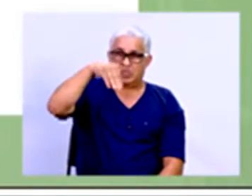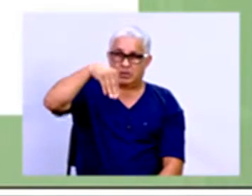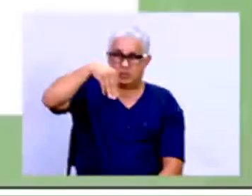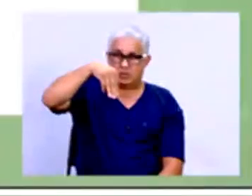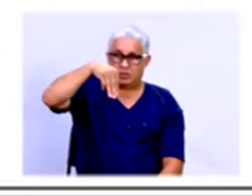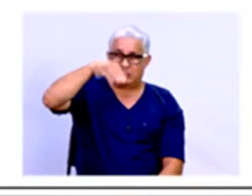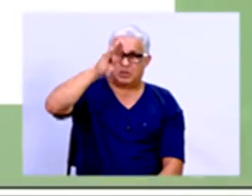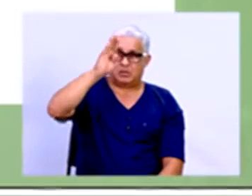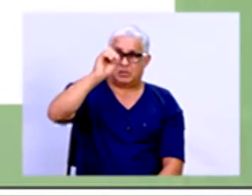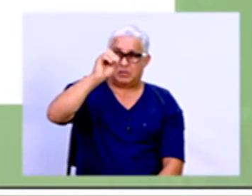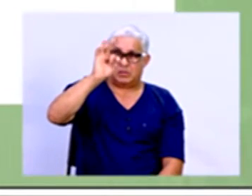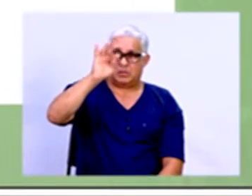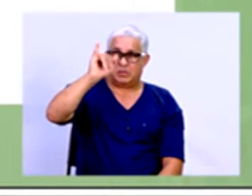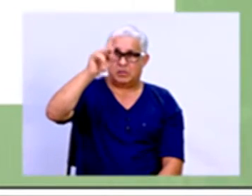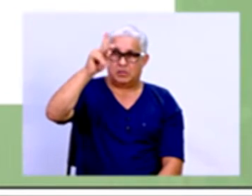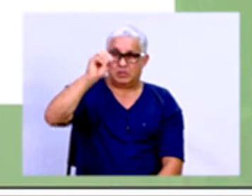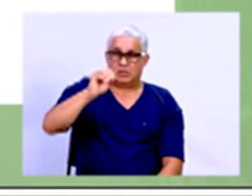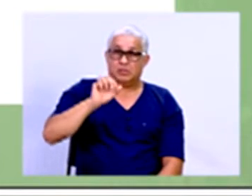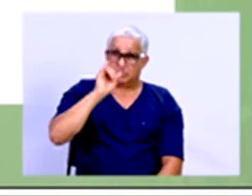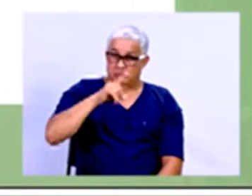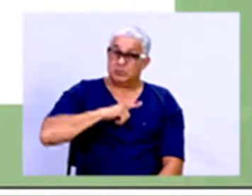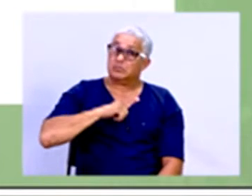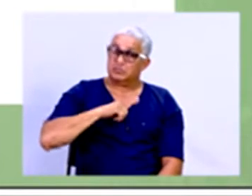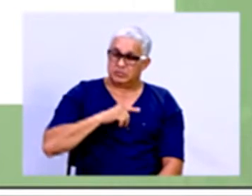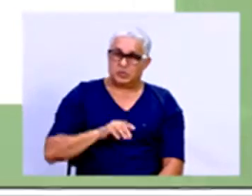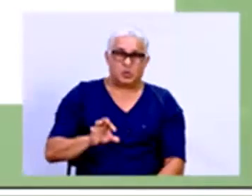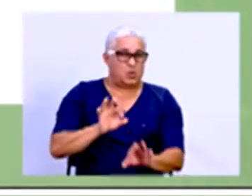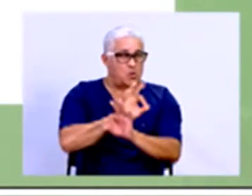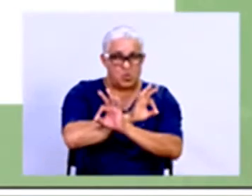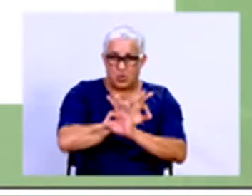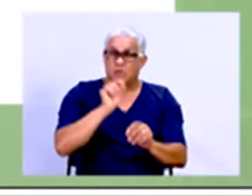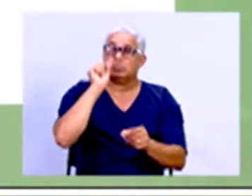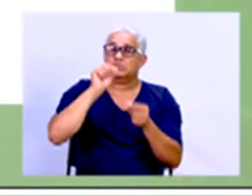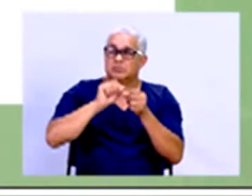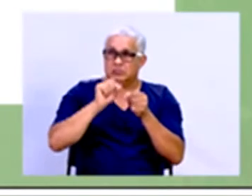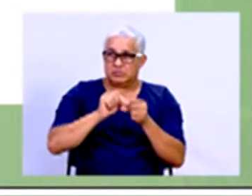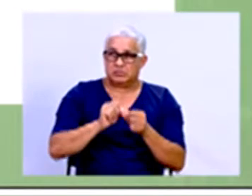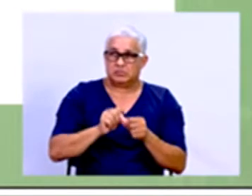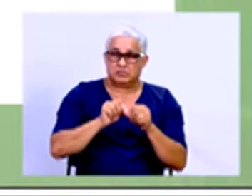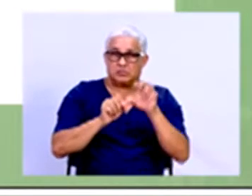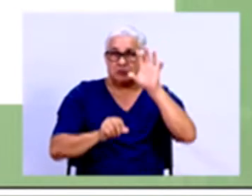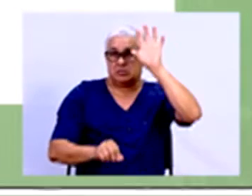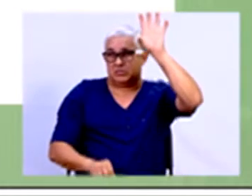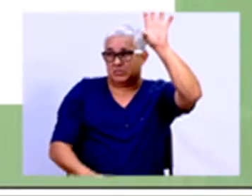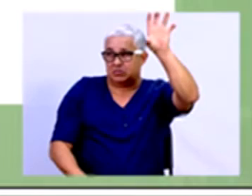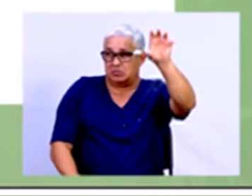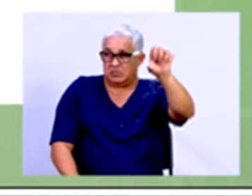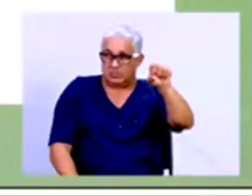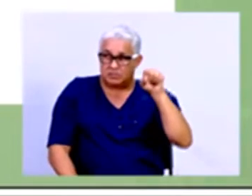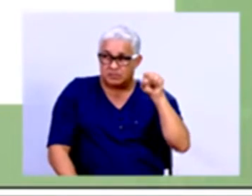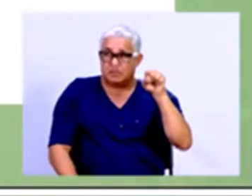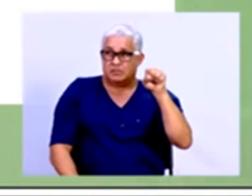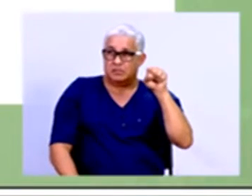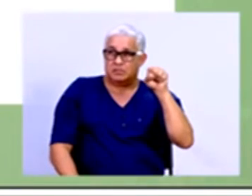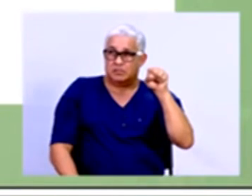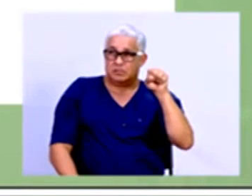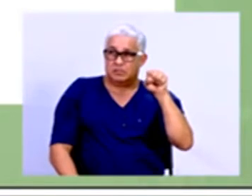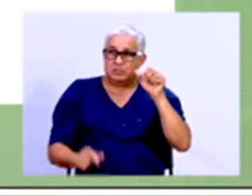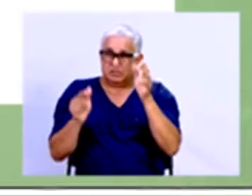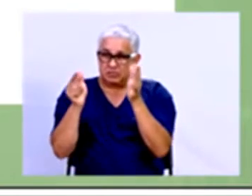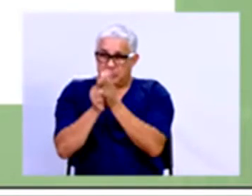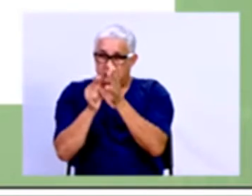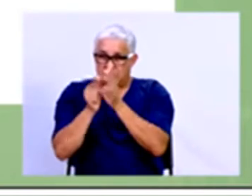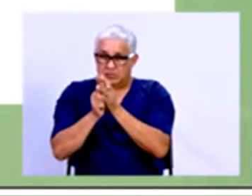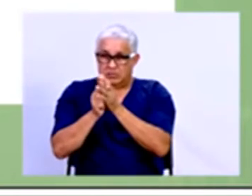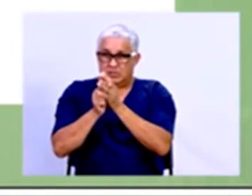foi selecionada. Se foi, beleza. O que ele vai fazer? Vai pegar essas informações, os campos do formulário,